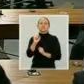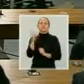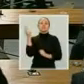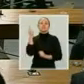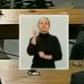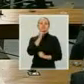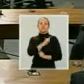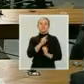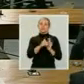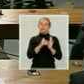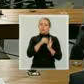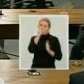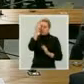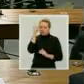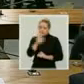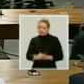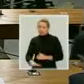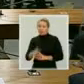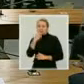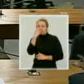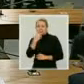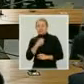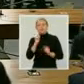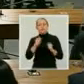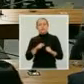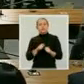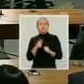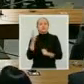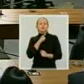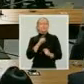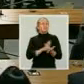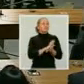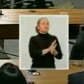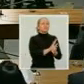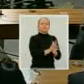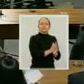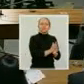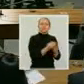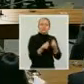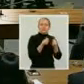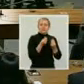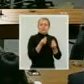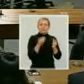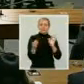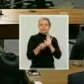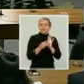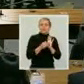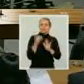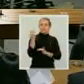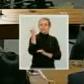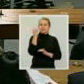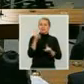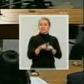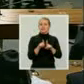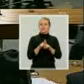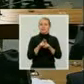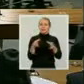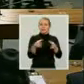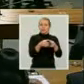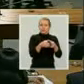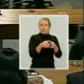criança, a pessoa cega, seja tão discriminada e tão desvalorizadas as organizações que